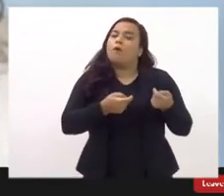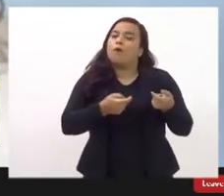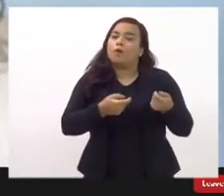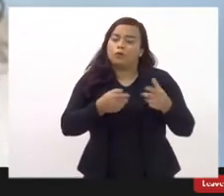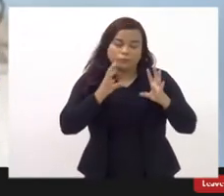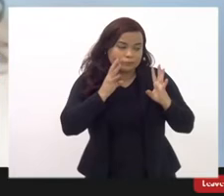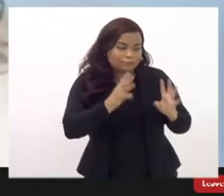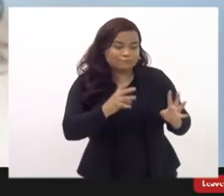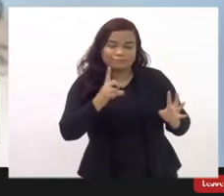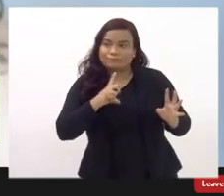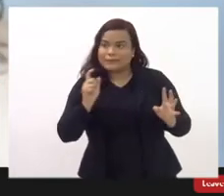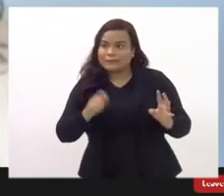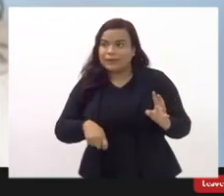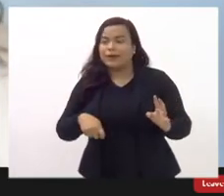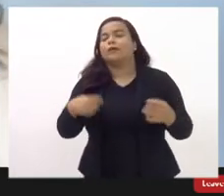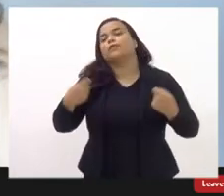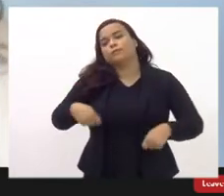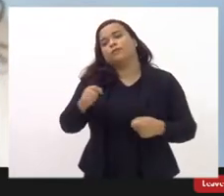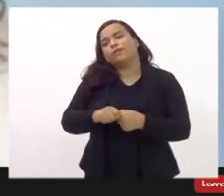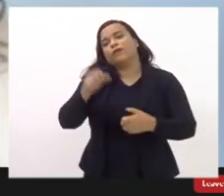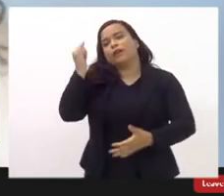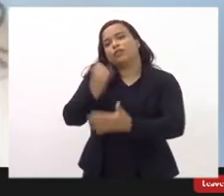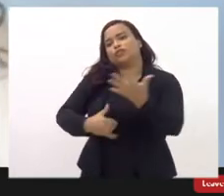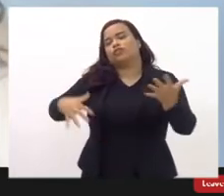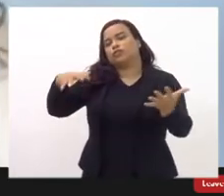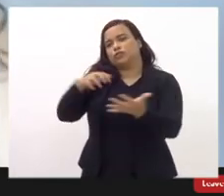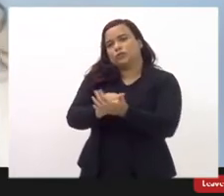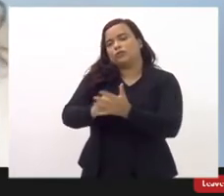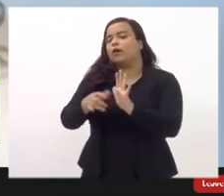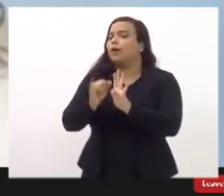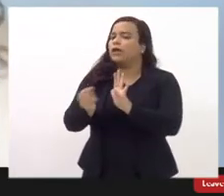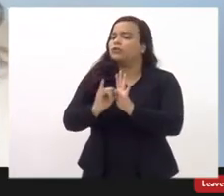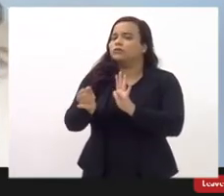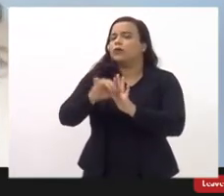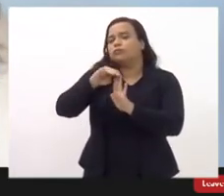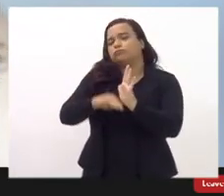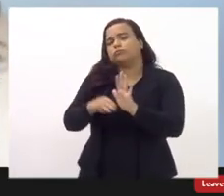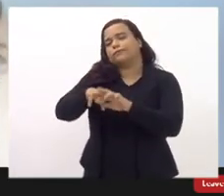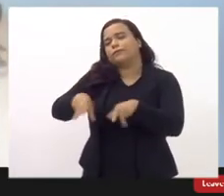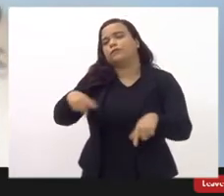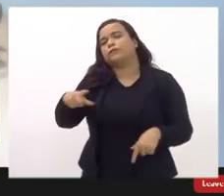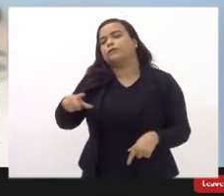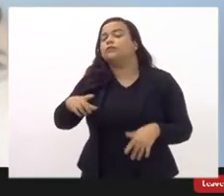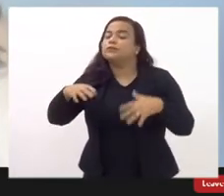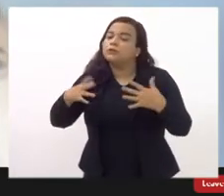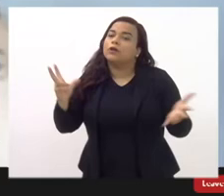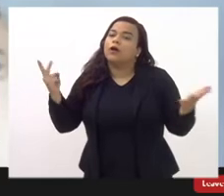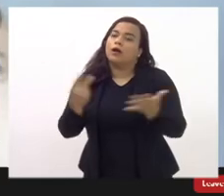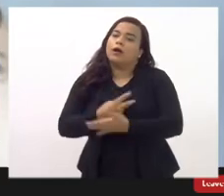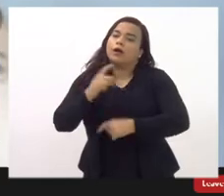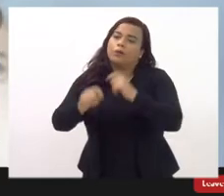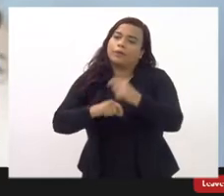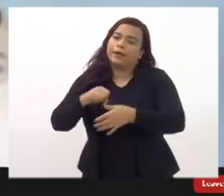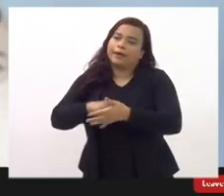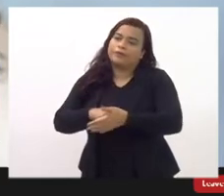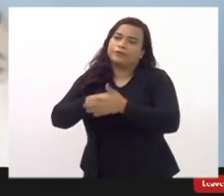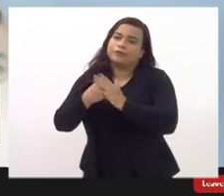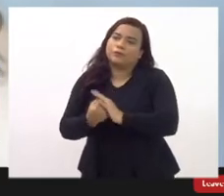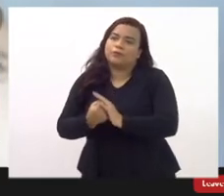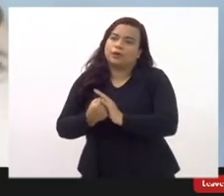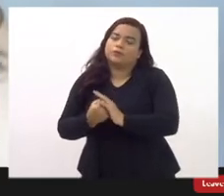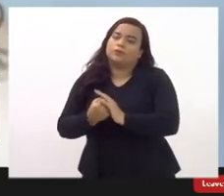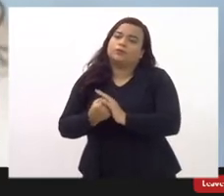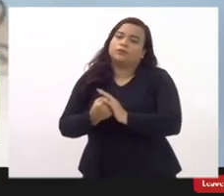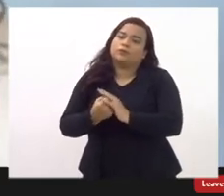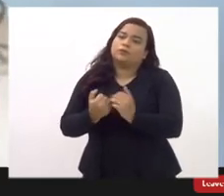alunos que precisam realizar a inscrição por meio de editais de programa. Então o que acontece? Essa restrição faz com que